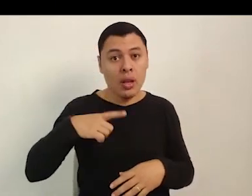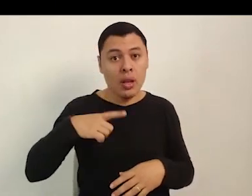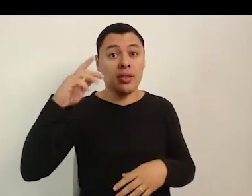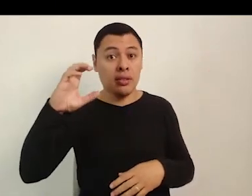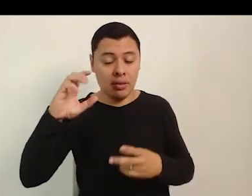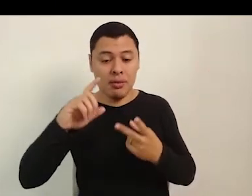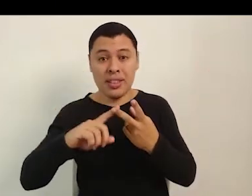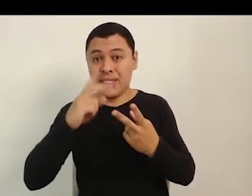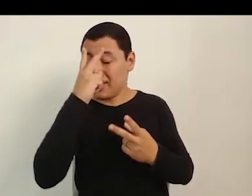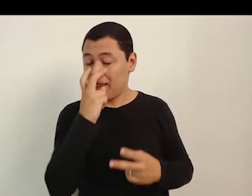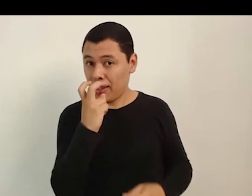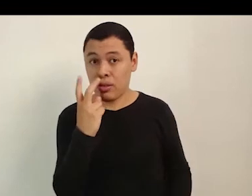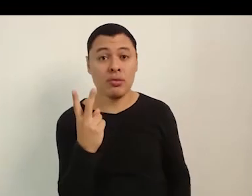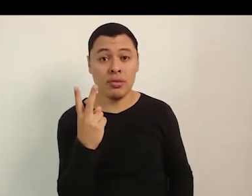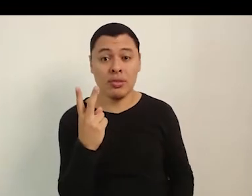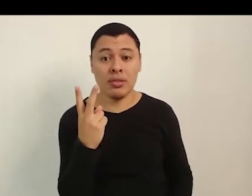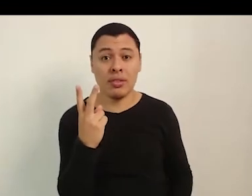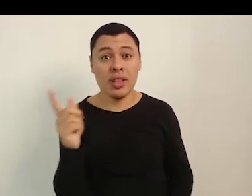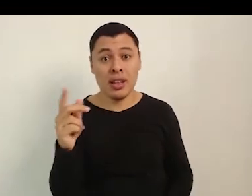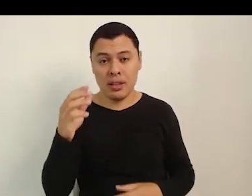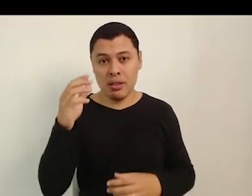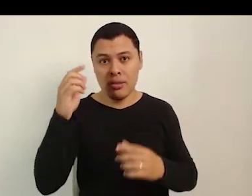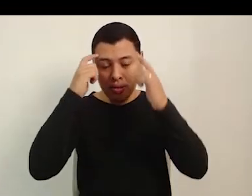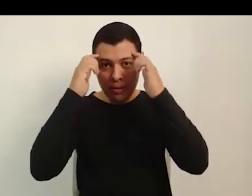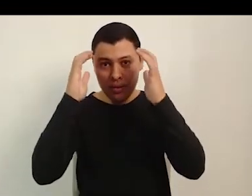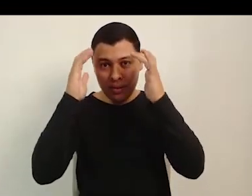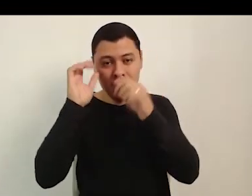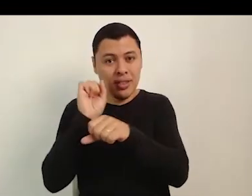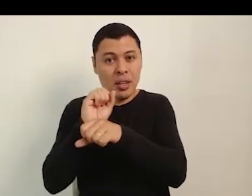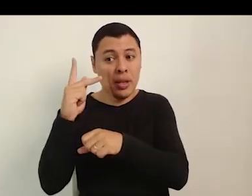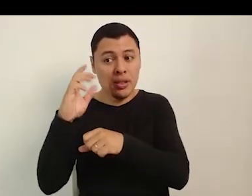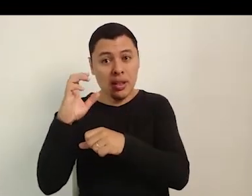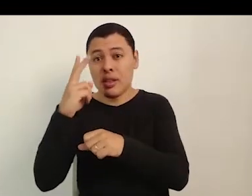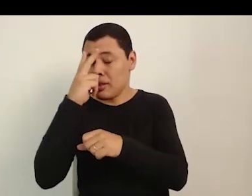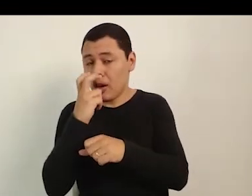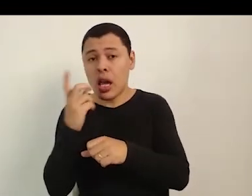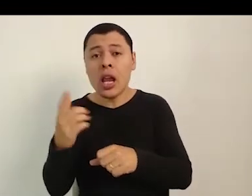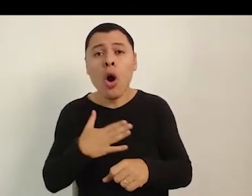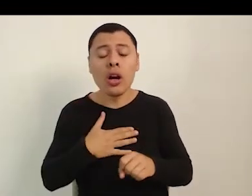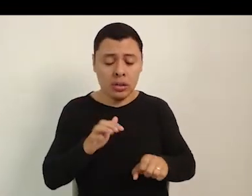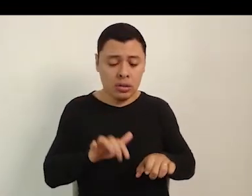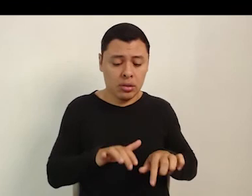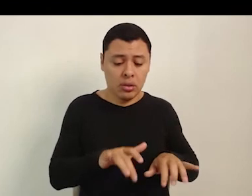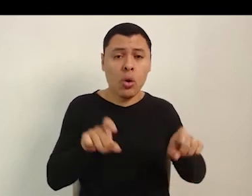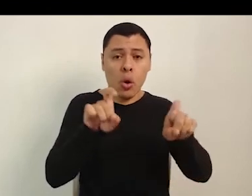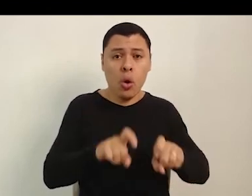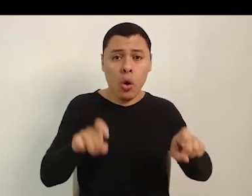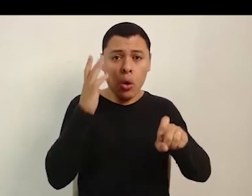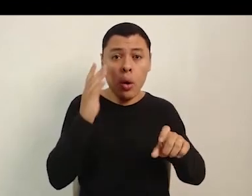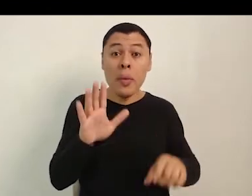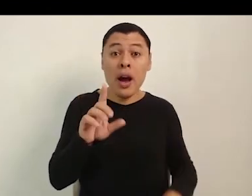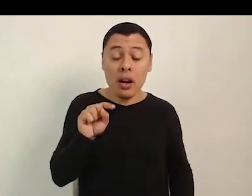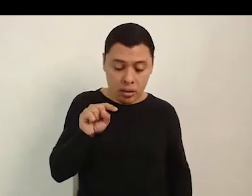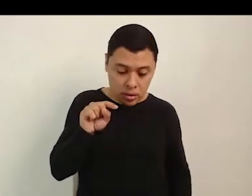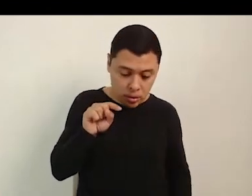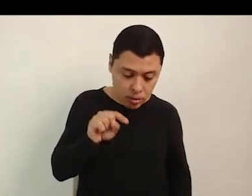cega. E ele não utilizava esse teclado, ele preferia utilizar o teclado do computador comum mesmo. Porém, ele digitava só com uma